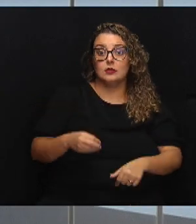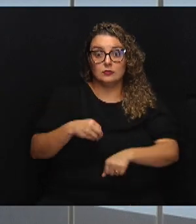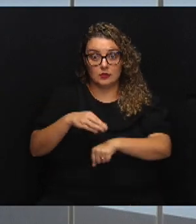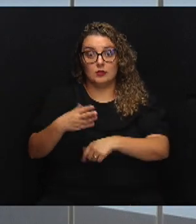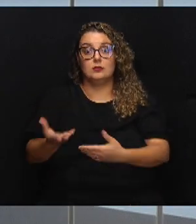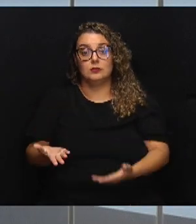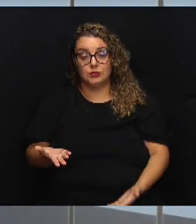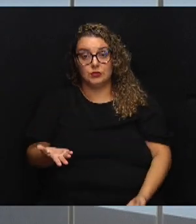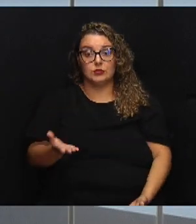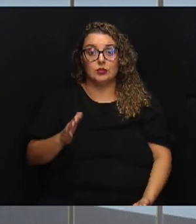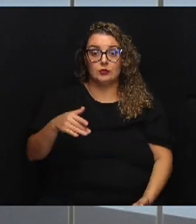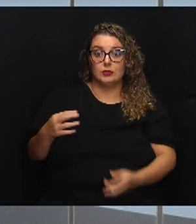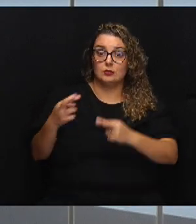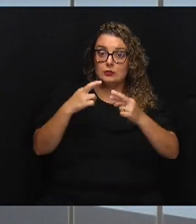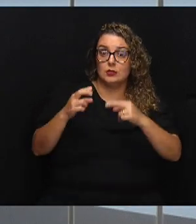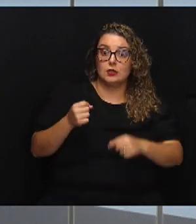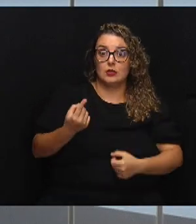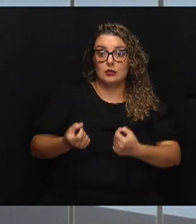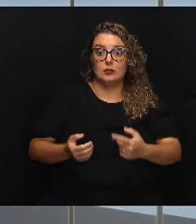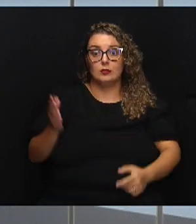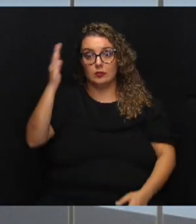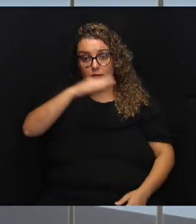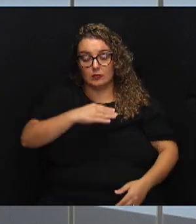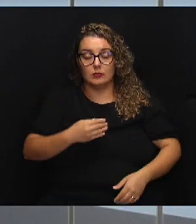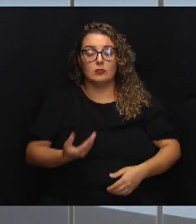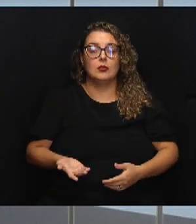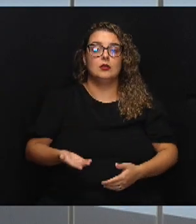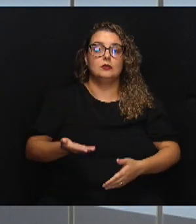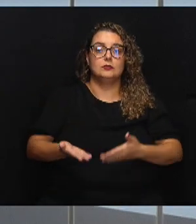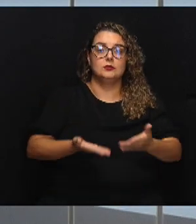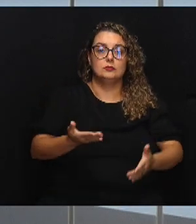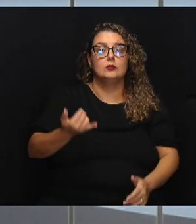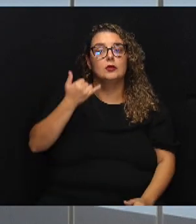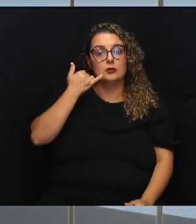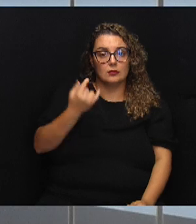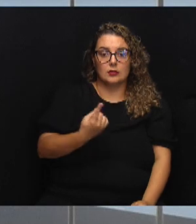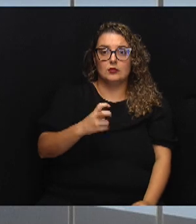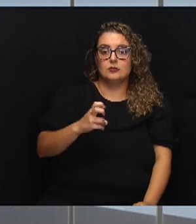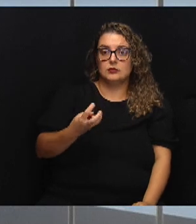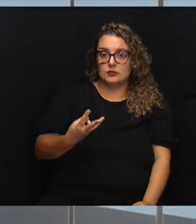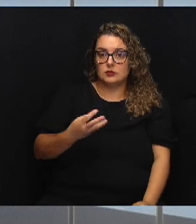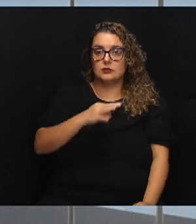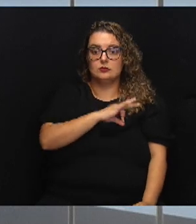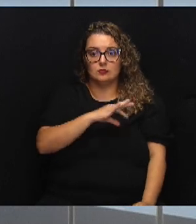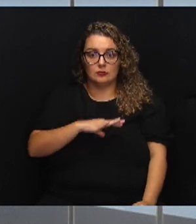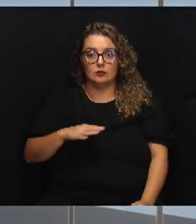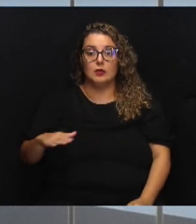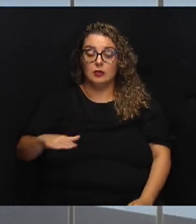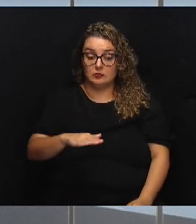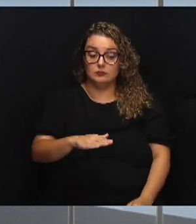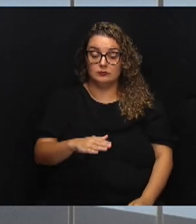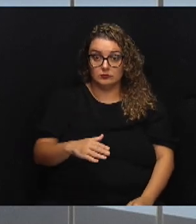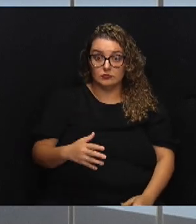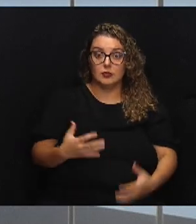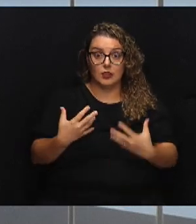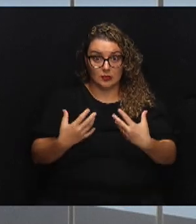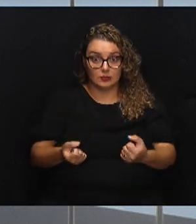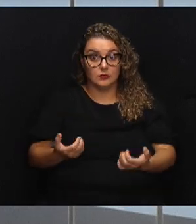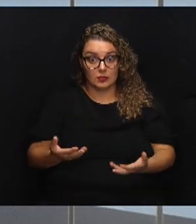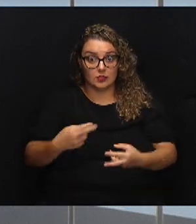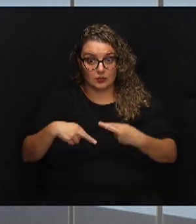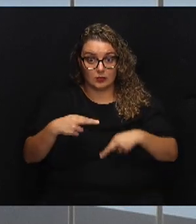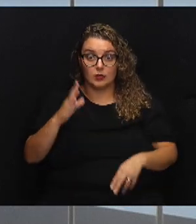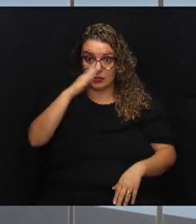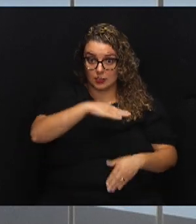também, que quando verificar alguma situação de maus tratos, pode ligar no 153 e acionar a Guarda Municipal, porque eles são muito receptivos na questão dos